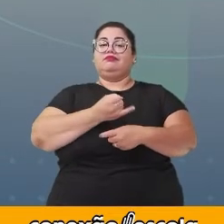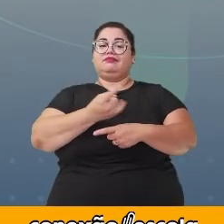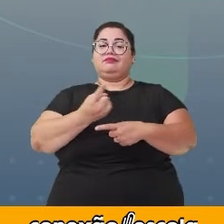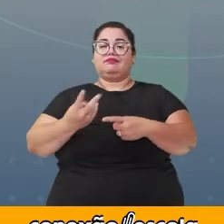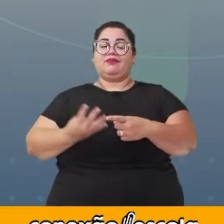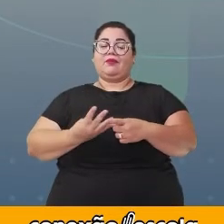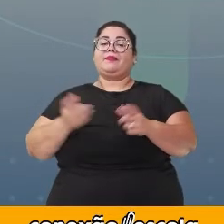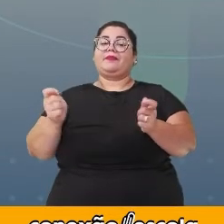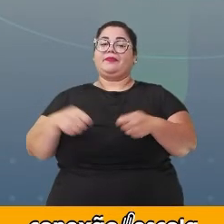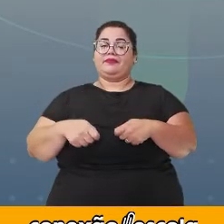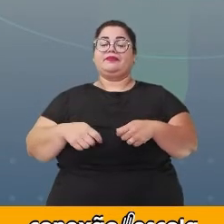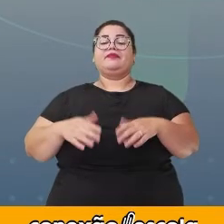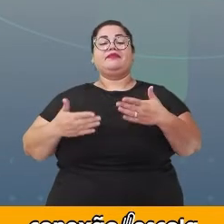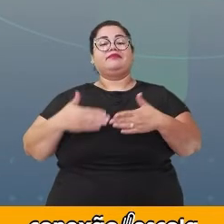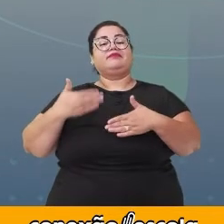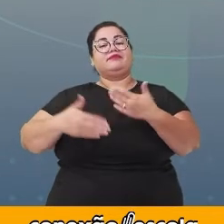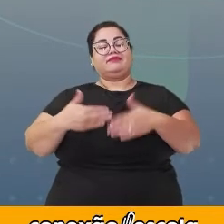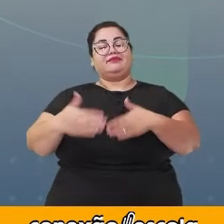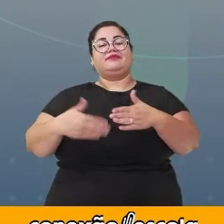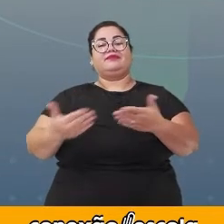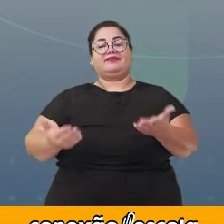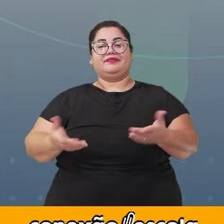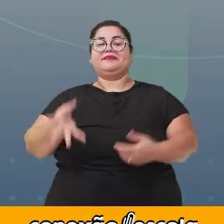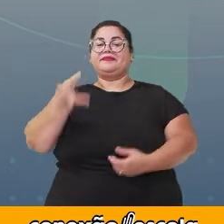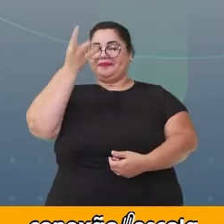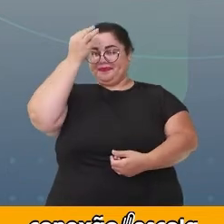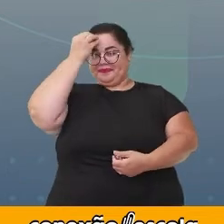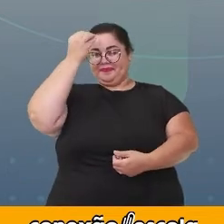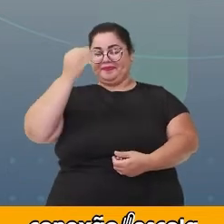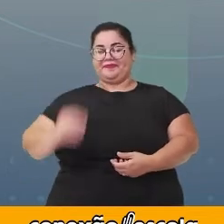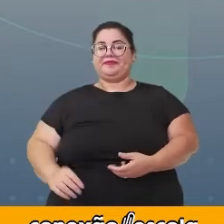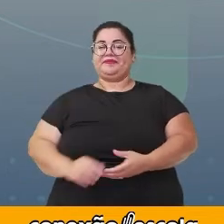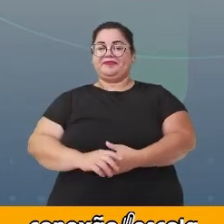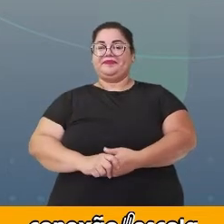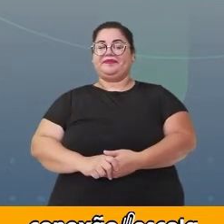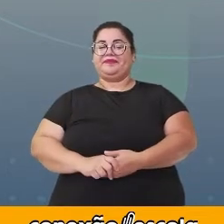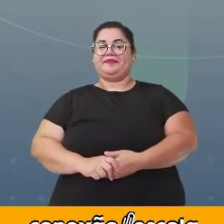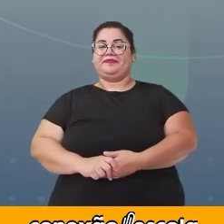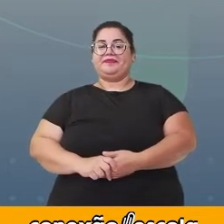4 partes e assim por diante. Compreendeu?